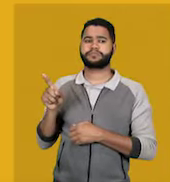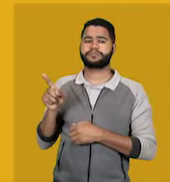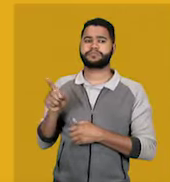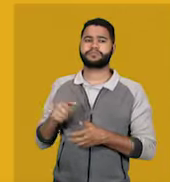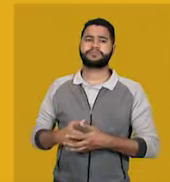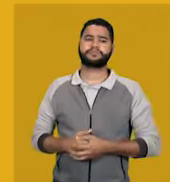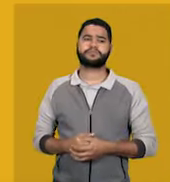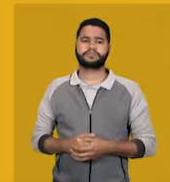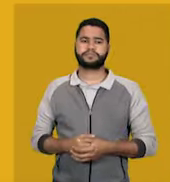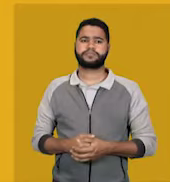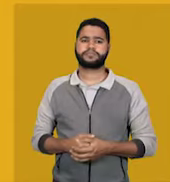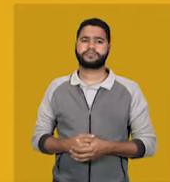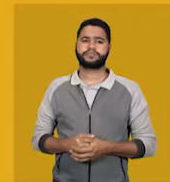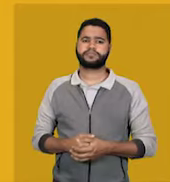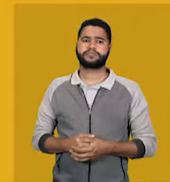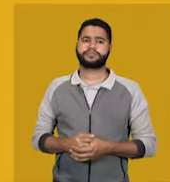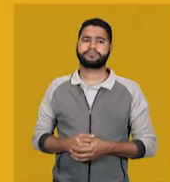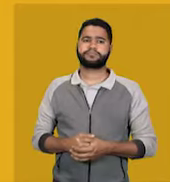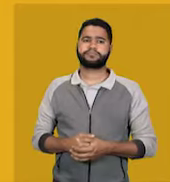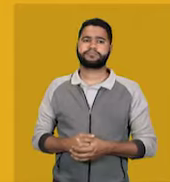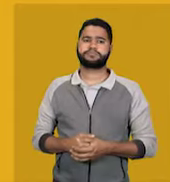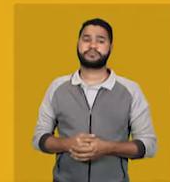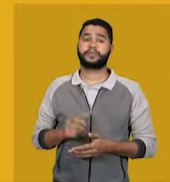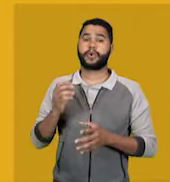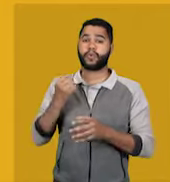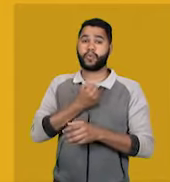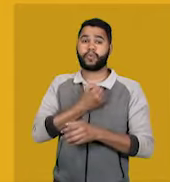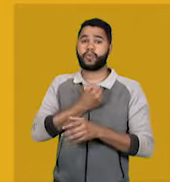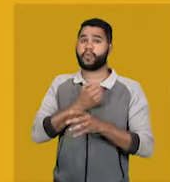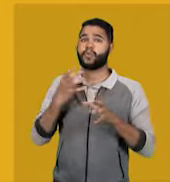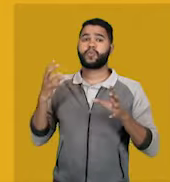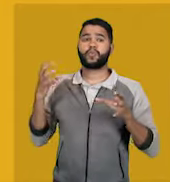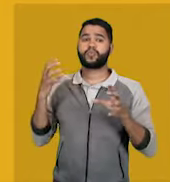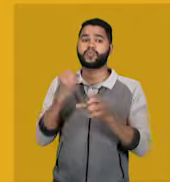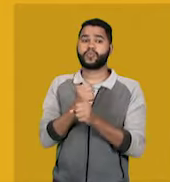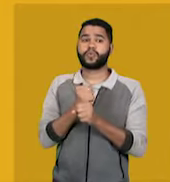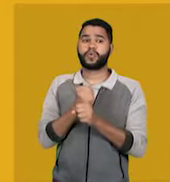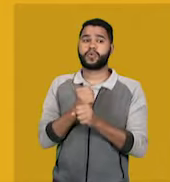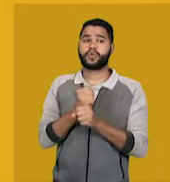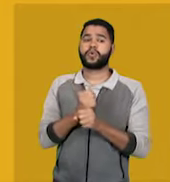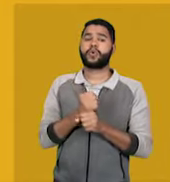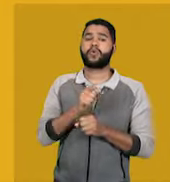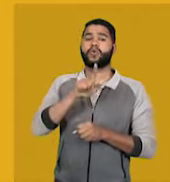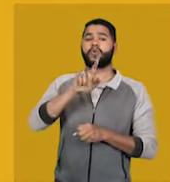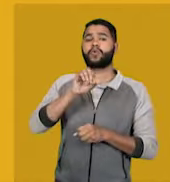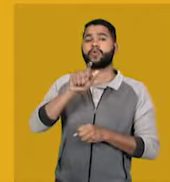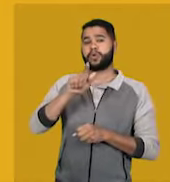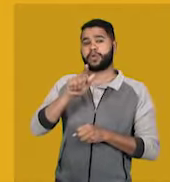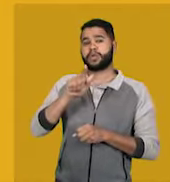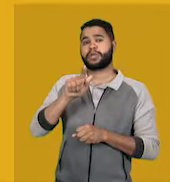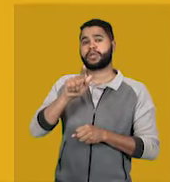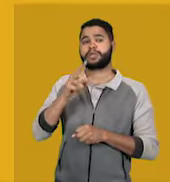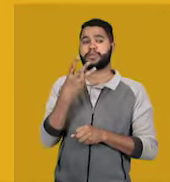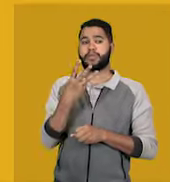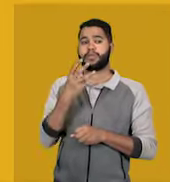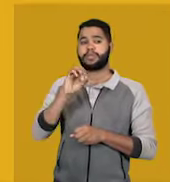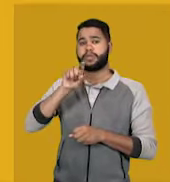log de 5. Aí eu pego os valores e somo. Quanto que é o log de 3? Eu tenho um valor conhecido, 0,5,